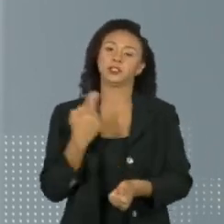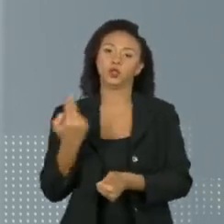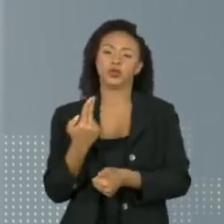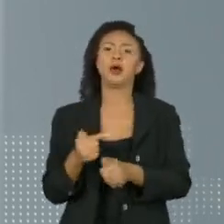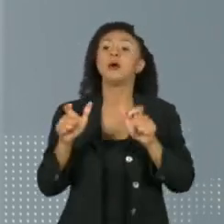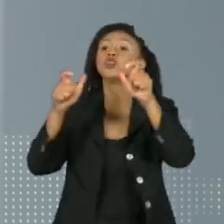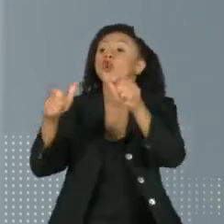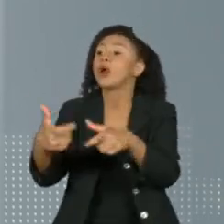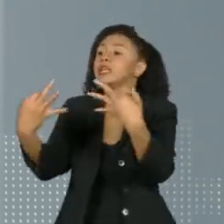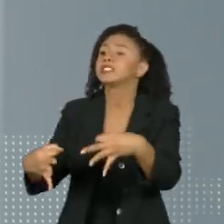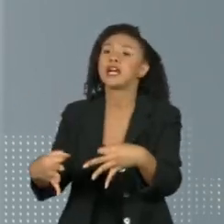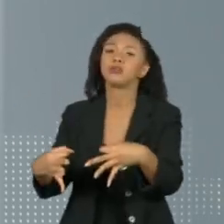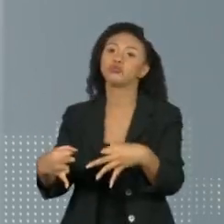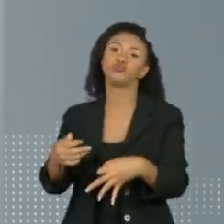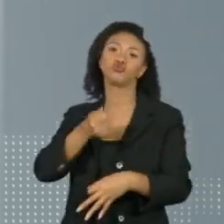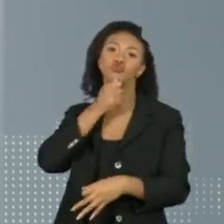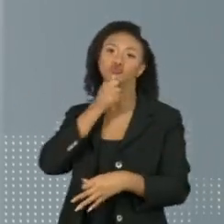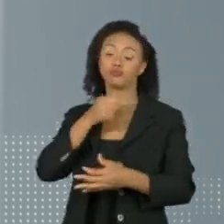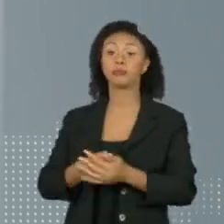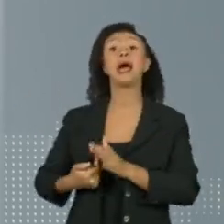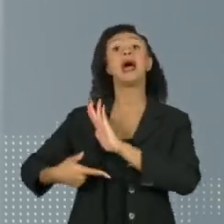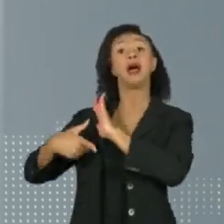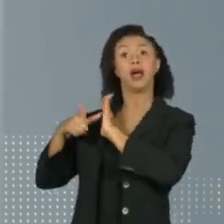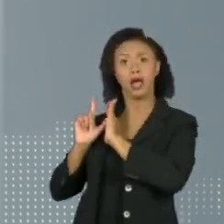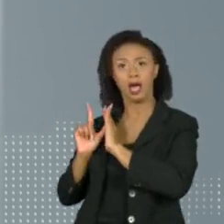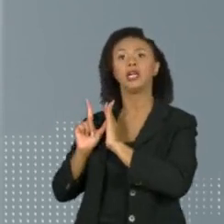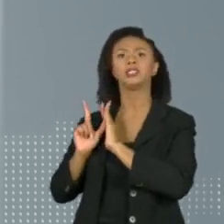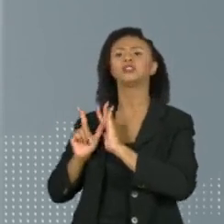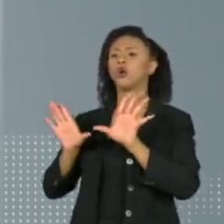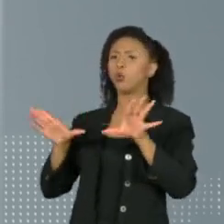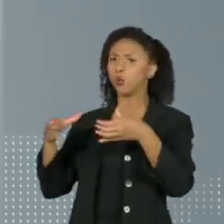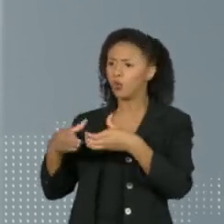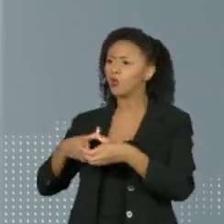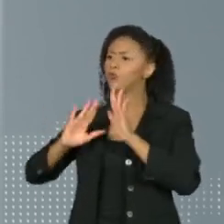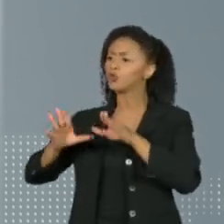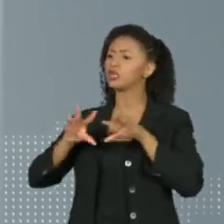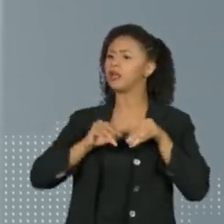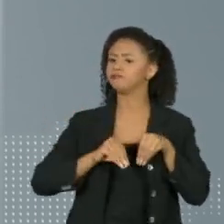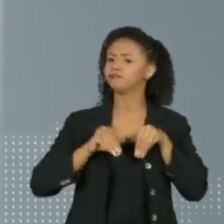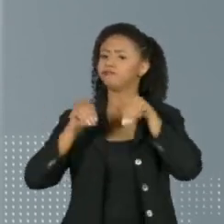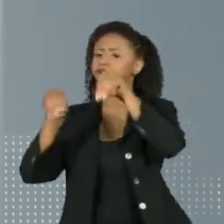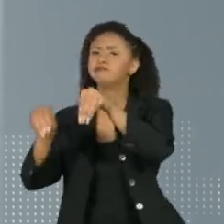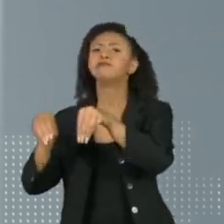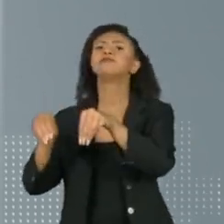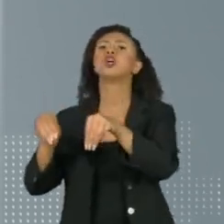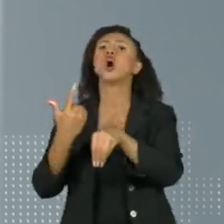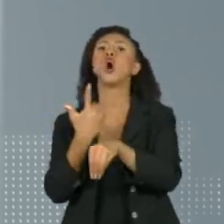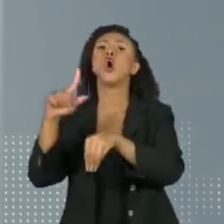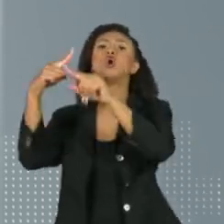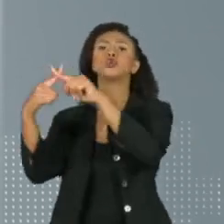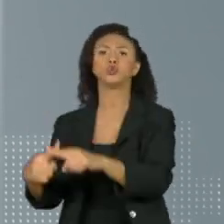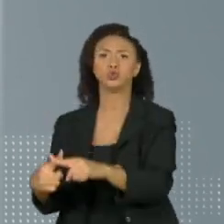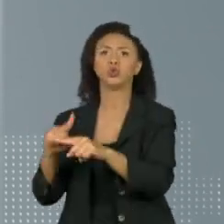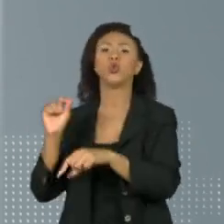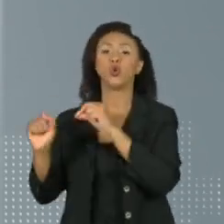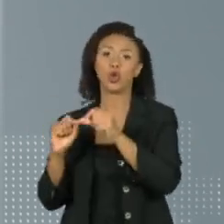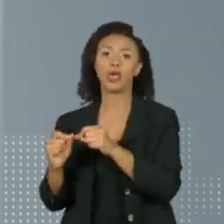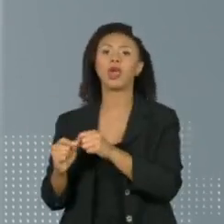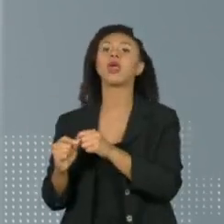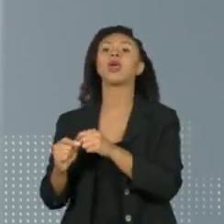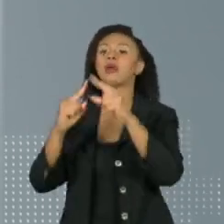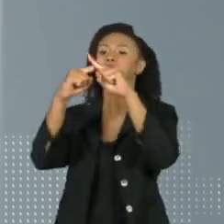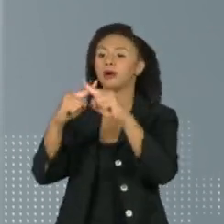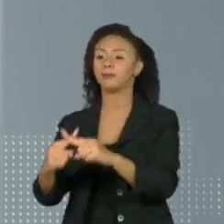não há local para o campeonato antes a Federação já tinha adiado etapas de outro torneio a Liga das Nações